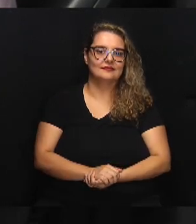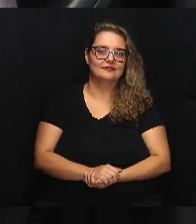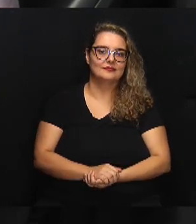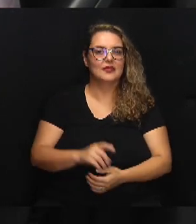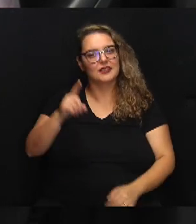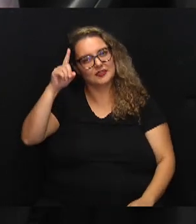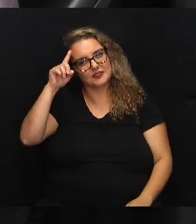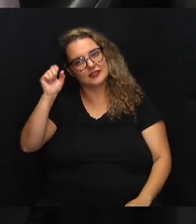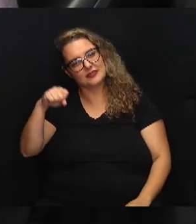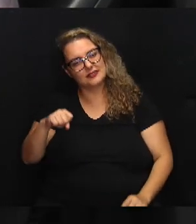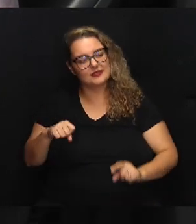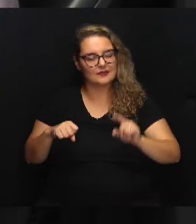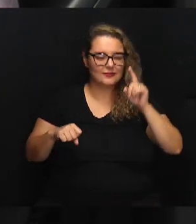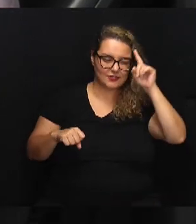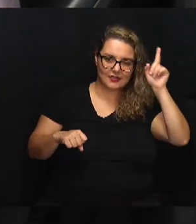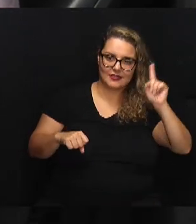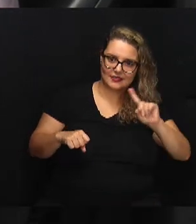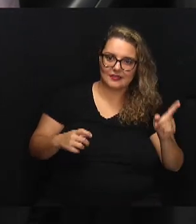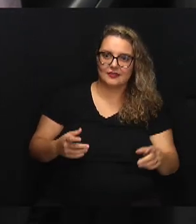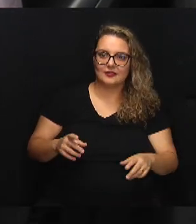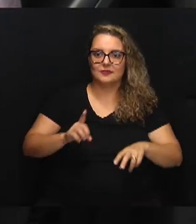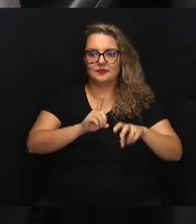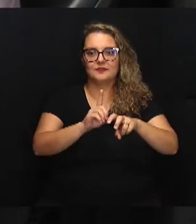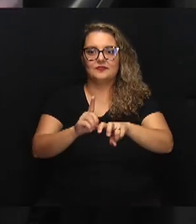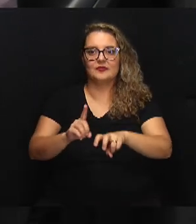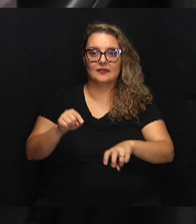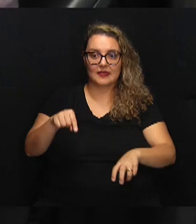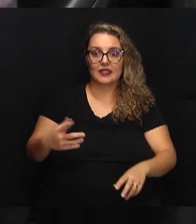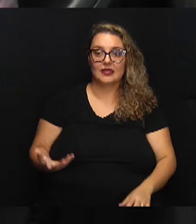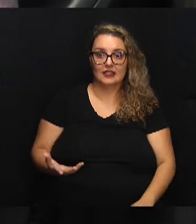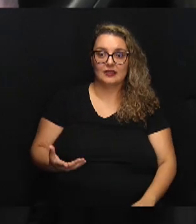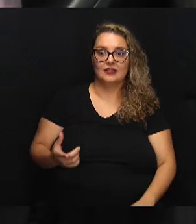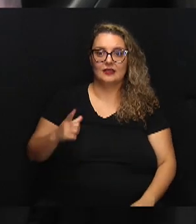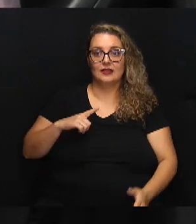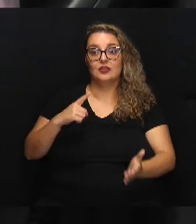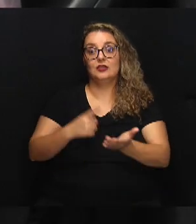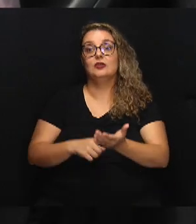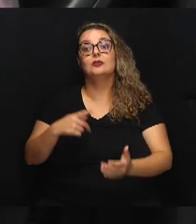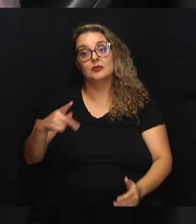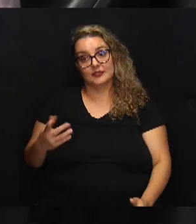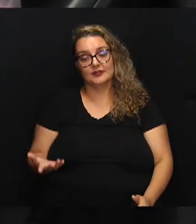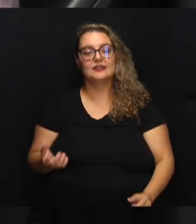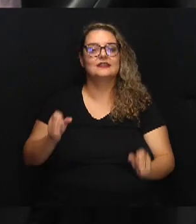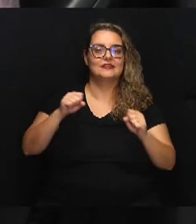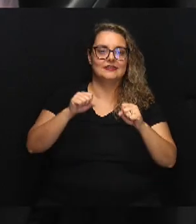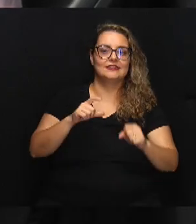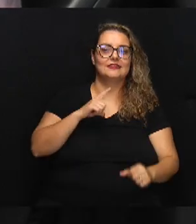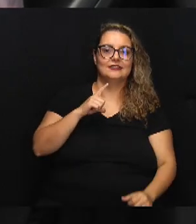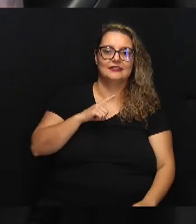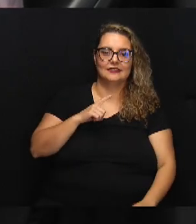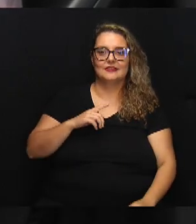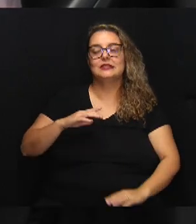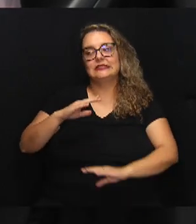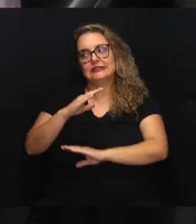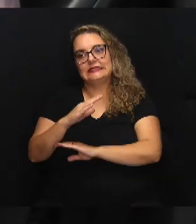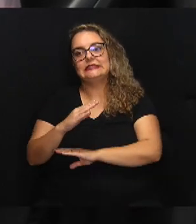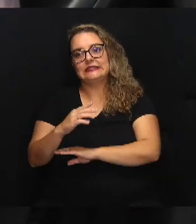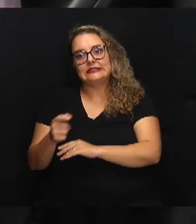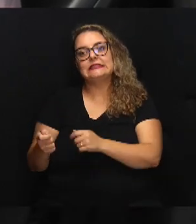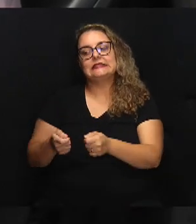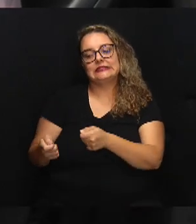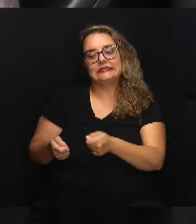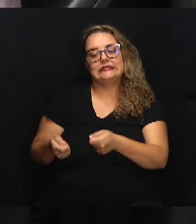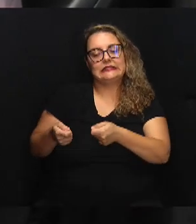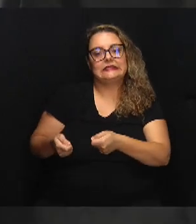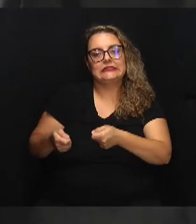dia não, pelo menos, eu tenho que dar uma volta, porque senão eu tenho um compromisso com ele. Sim, né? a gente tem que Mas ter, a né? câmara tá pegando pesado, assim,